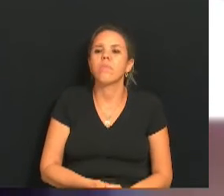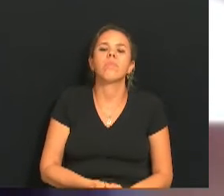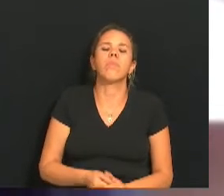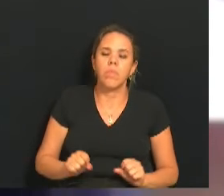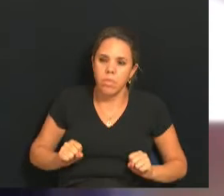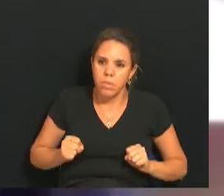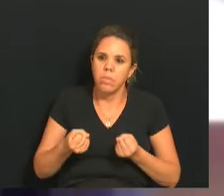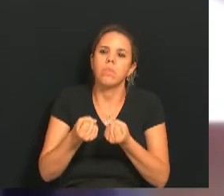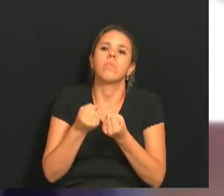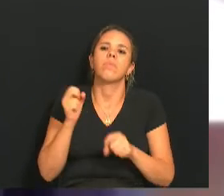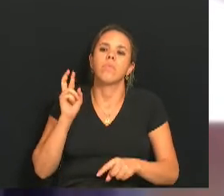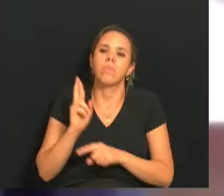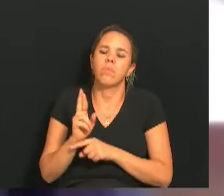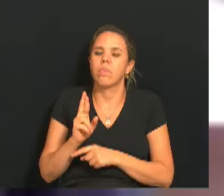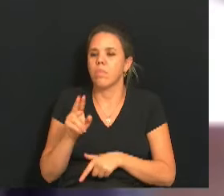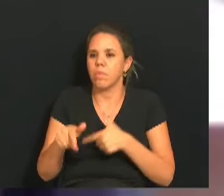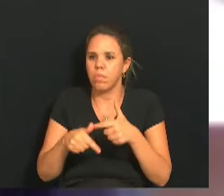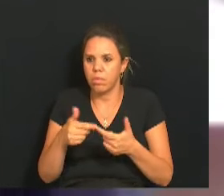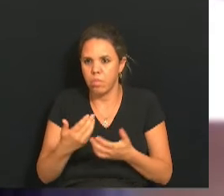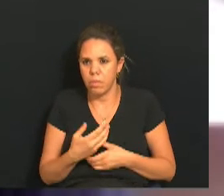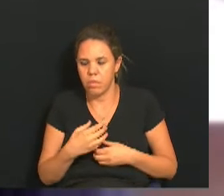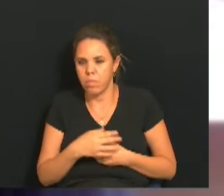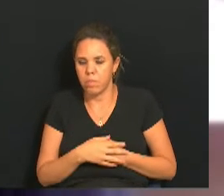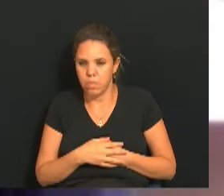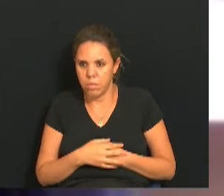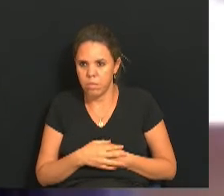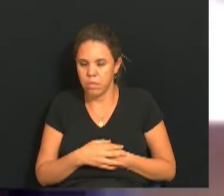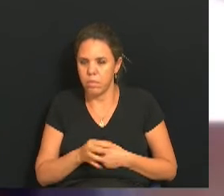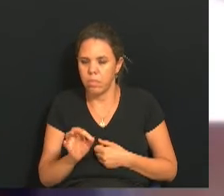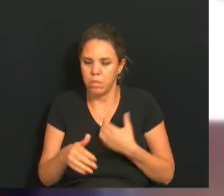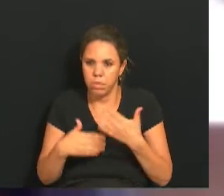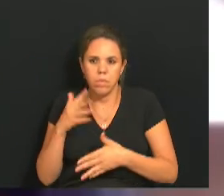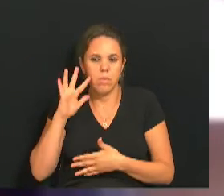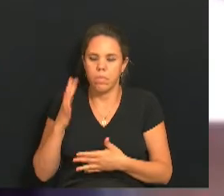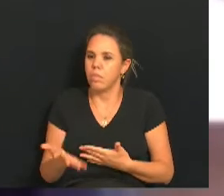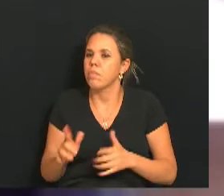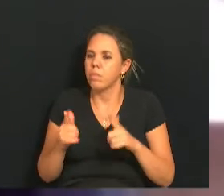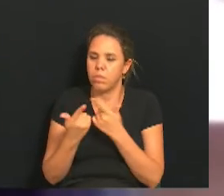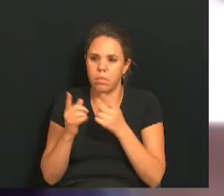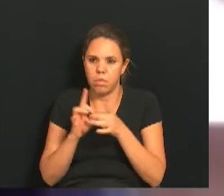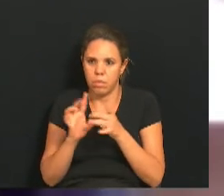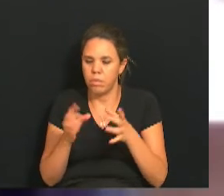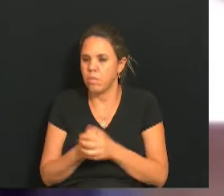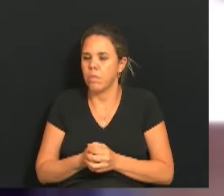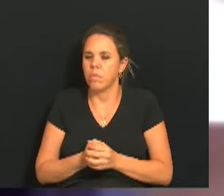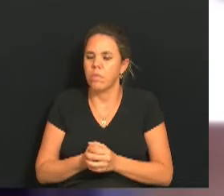fortalecendo a representatividade e, por consequência, a gestão democrática,